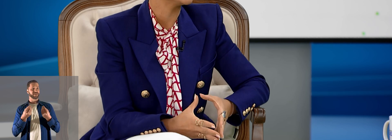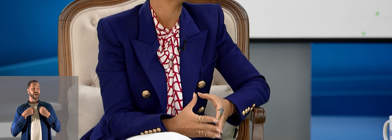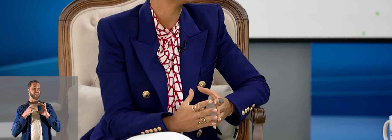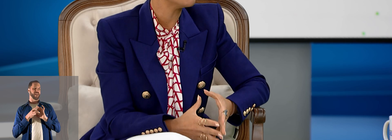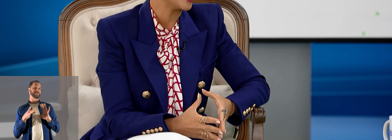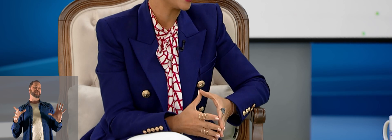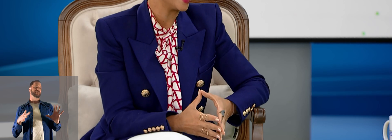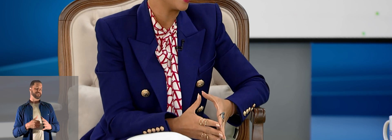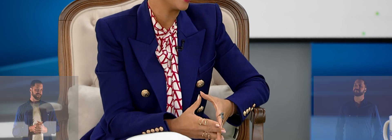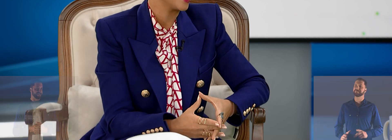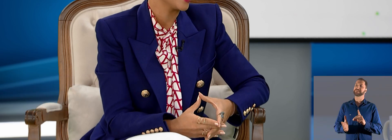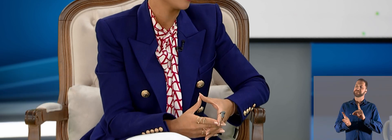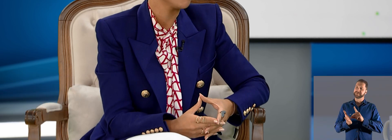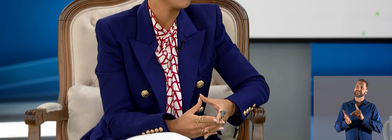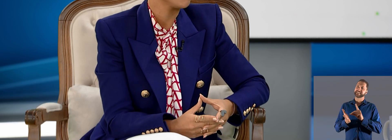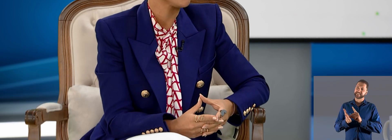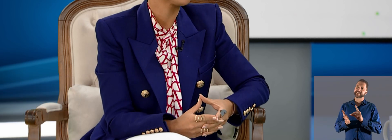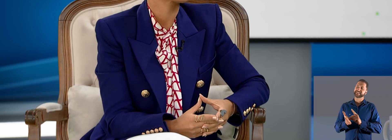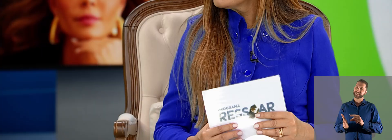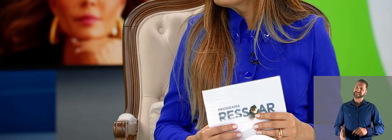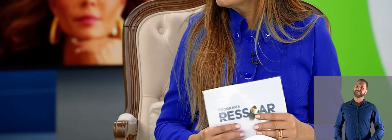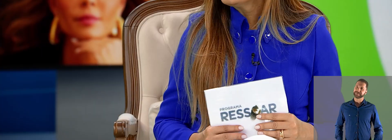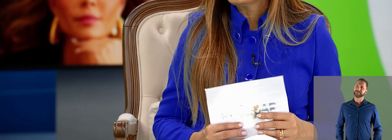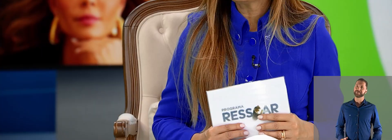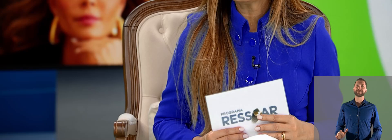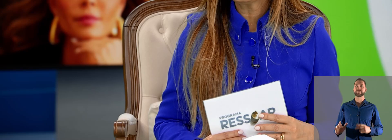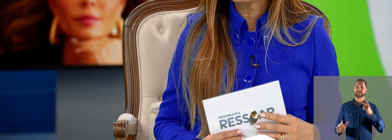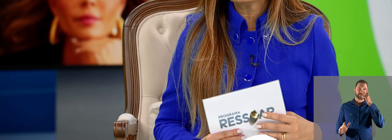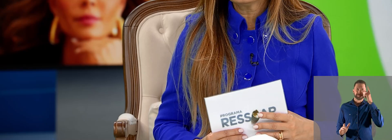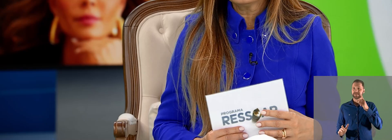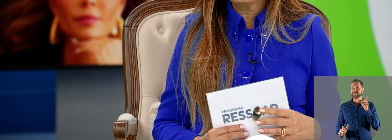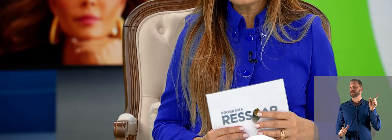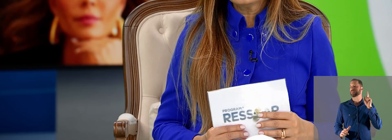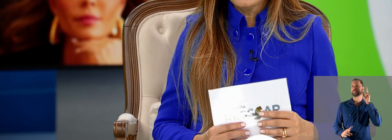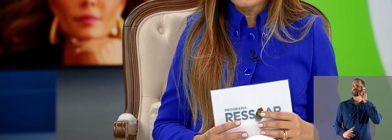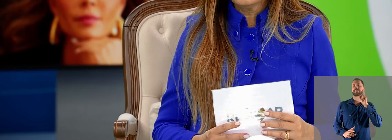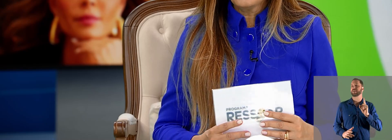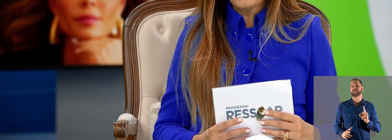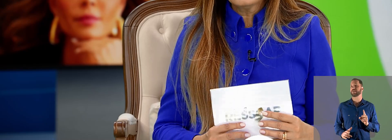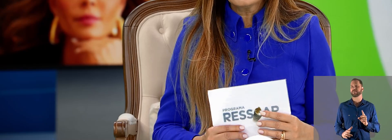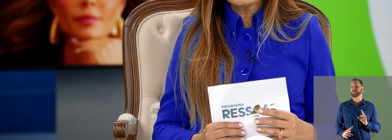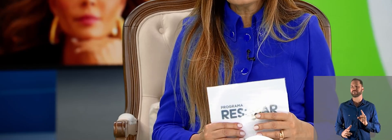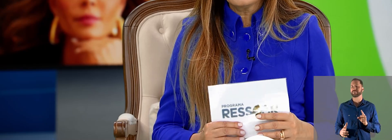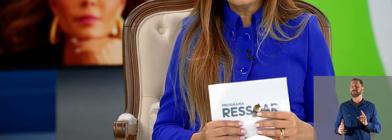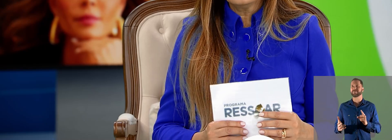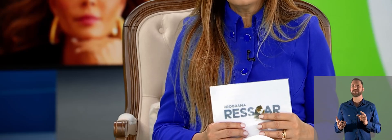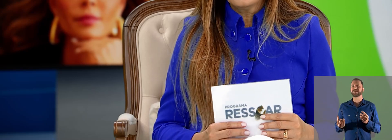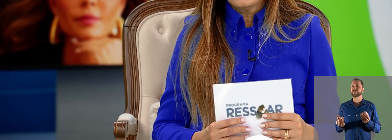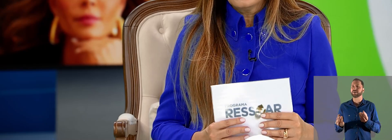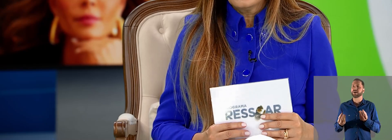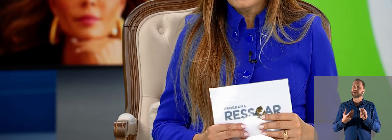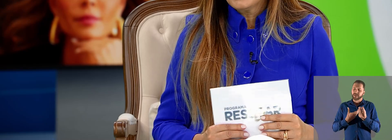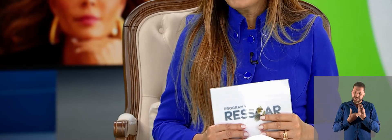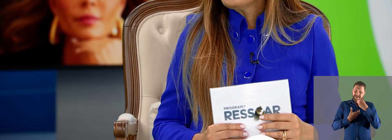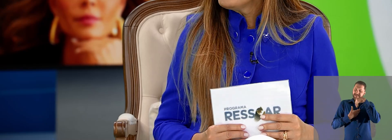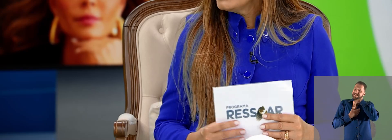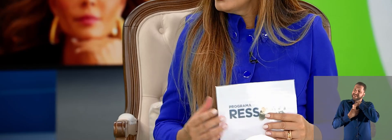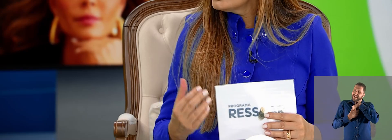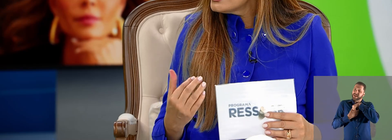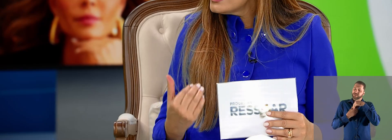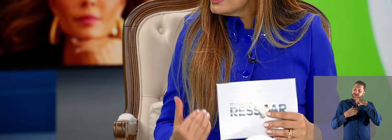falo em prender liberta e isso é verdade as pessoas não faz ideia do quanto elas têm